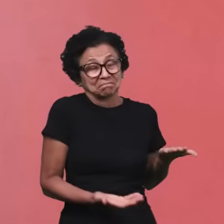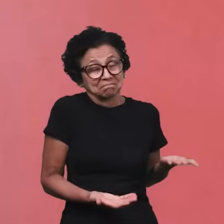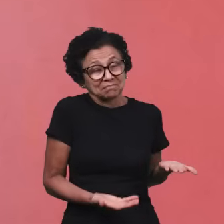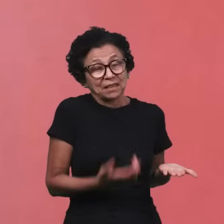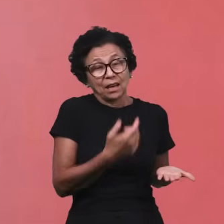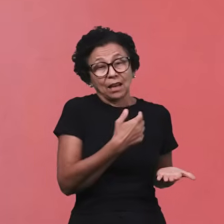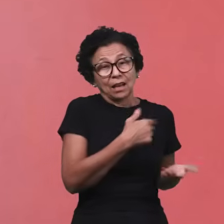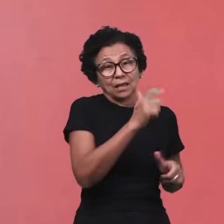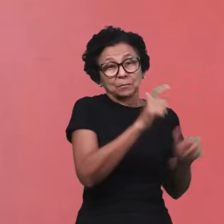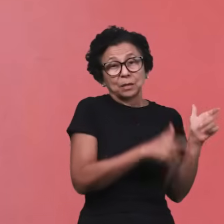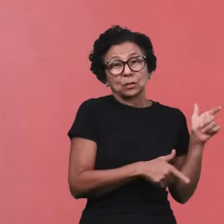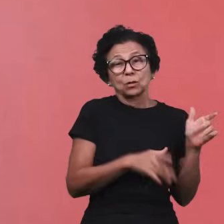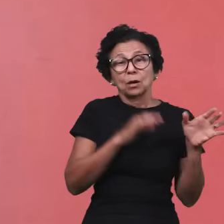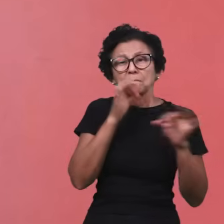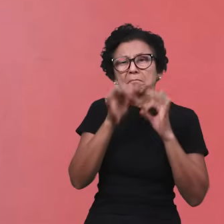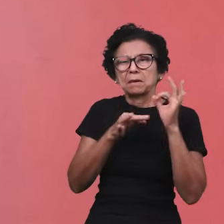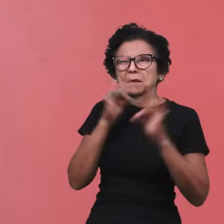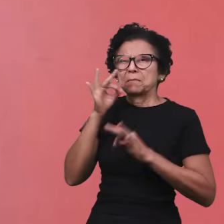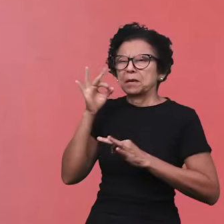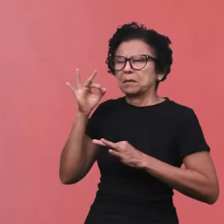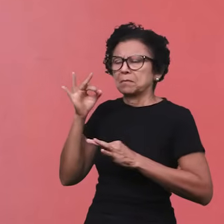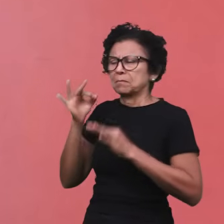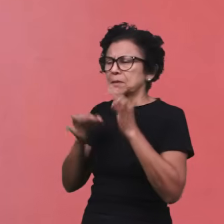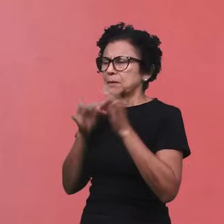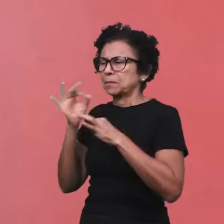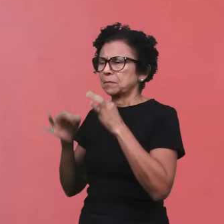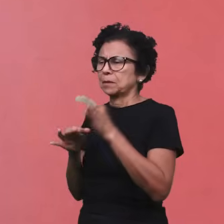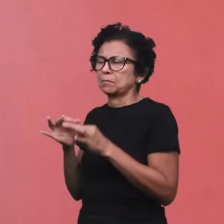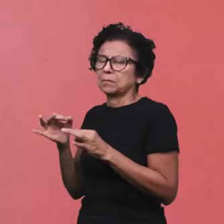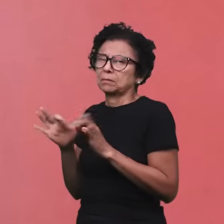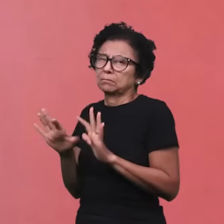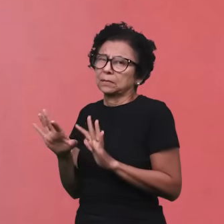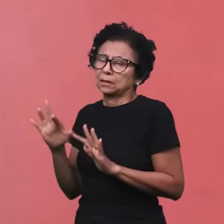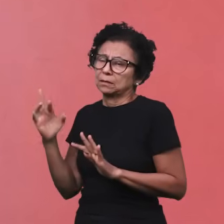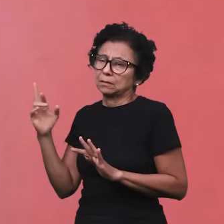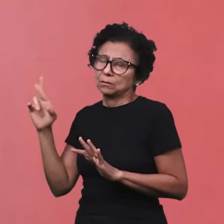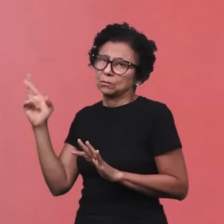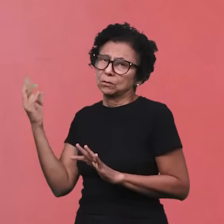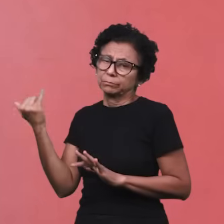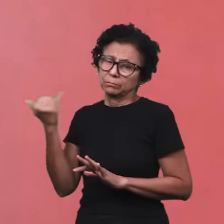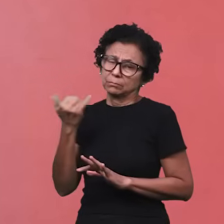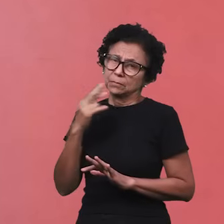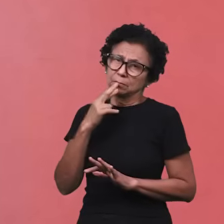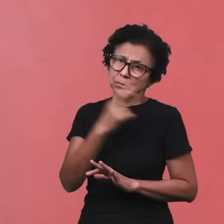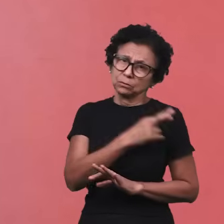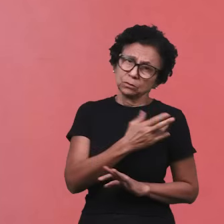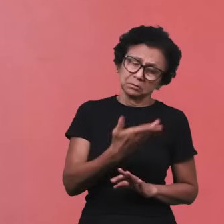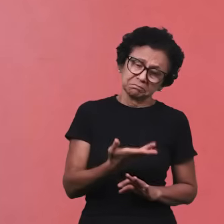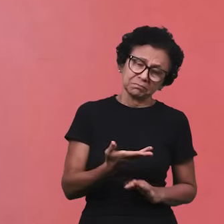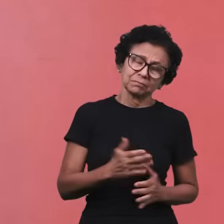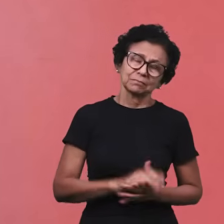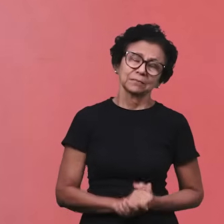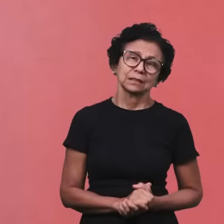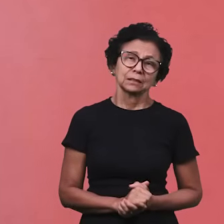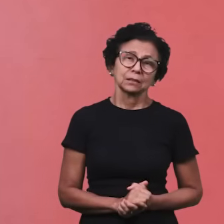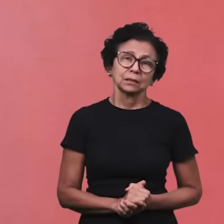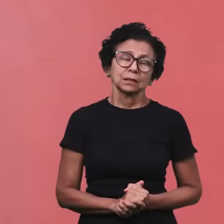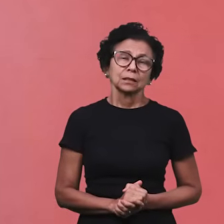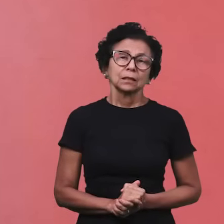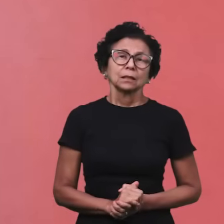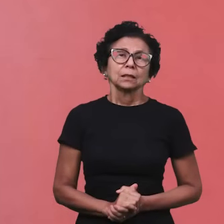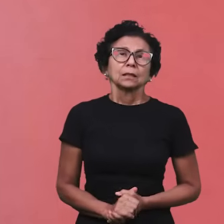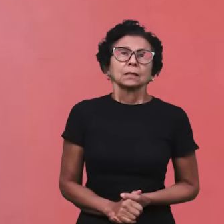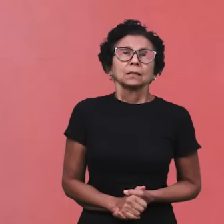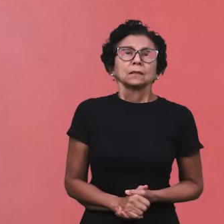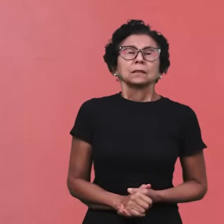tinha sabedoria. E a sabedoria, ela desmonta tudo aquilo ali. E nós temos o exemplo, vamos dizer assim, o mais de todos, o